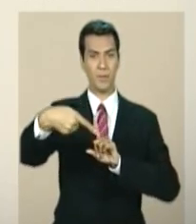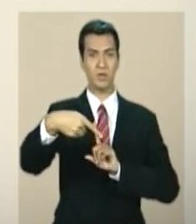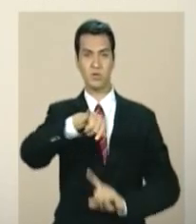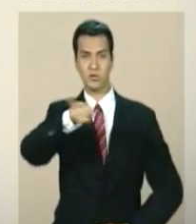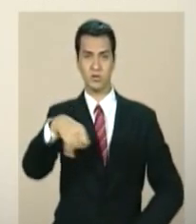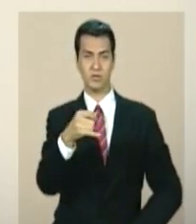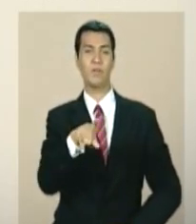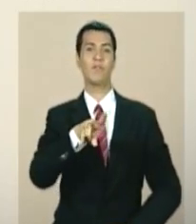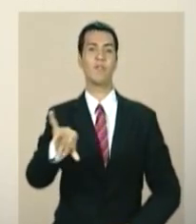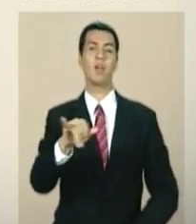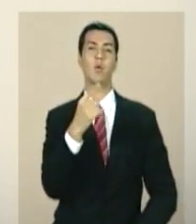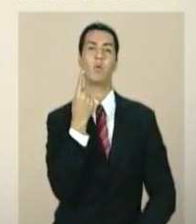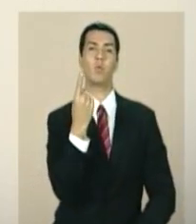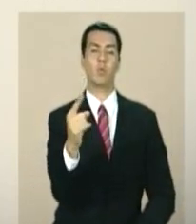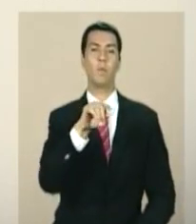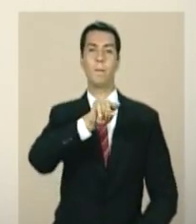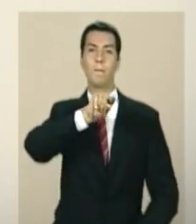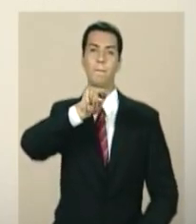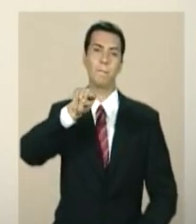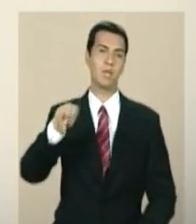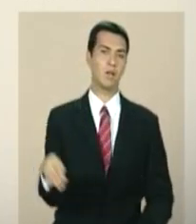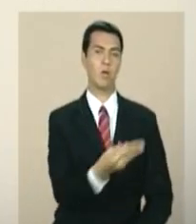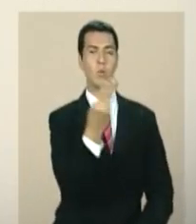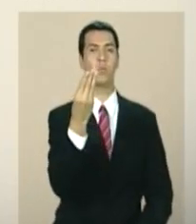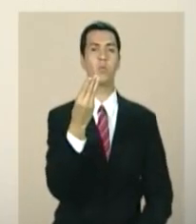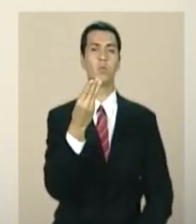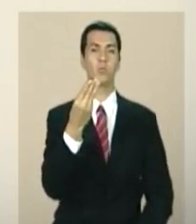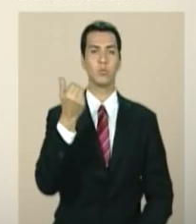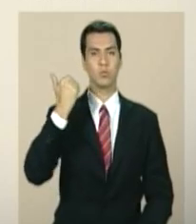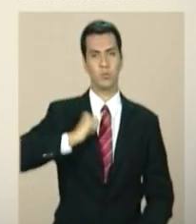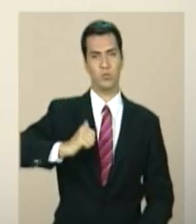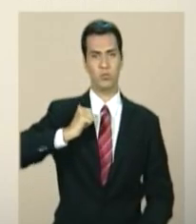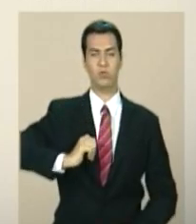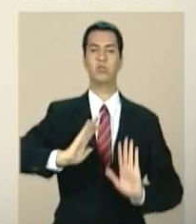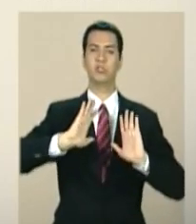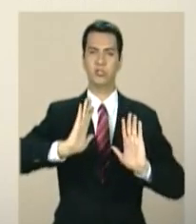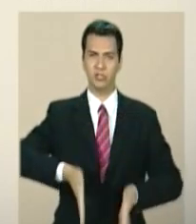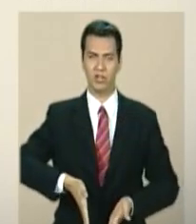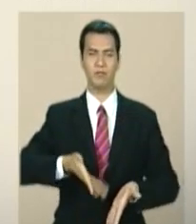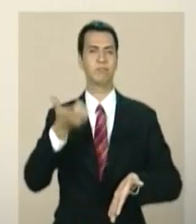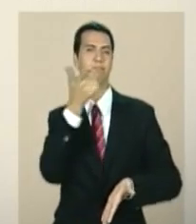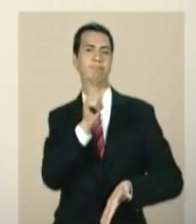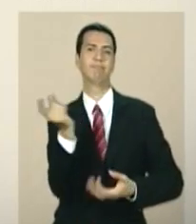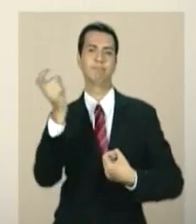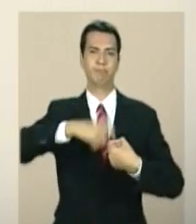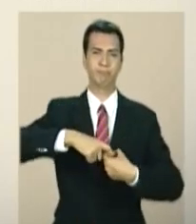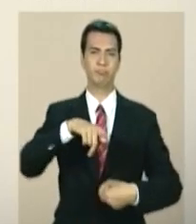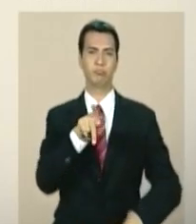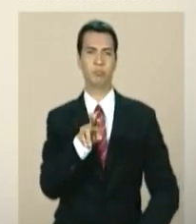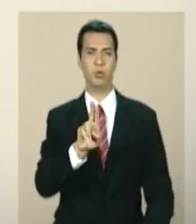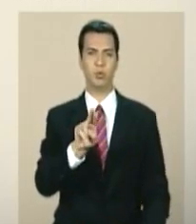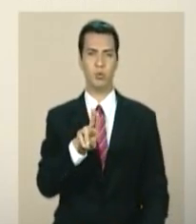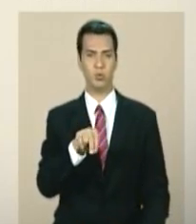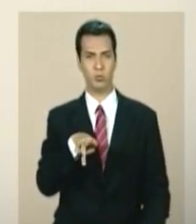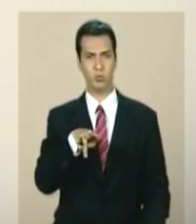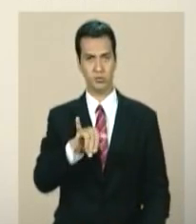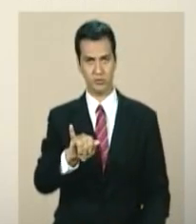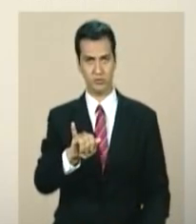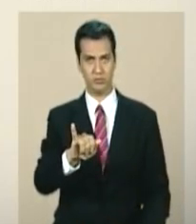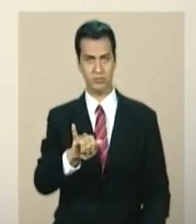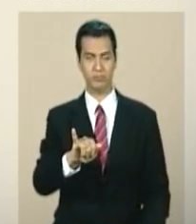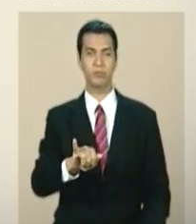ProUni Isso quer dizer Luciano que 1 milhão de jovens chegaram ao ensino superior com o apoio do